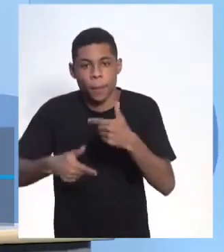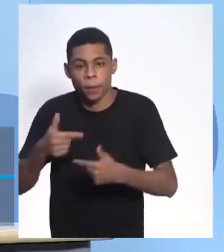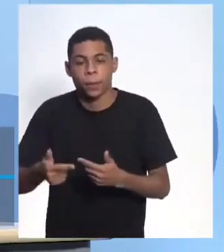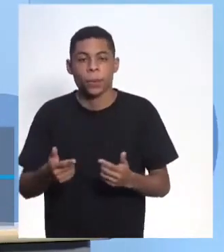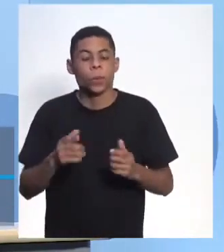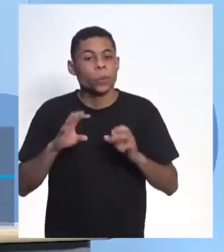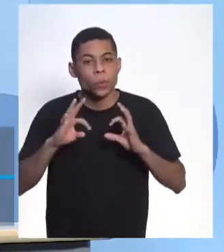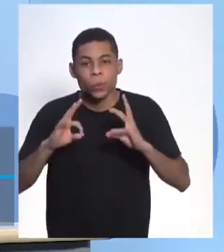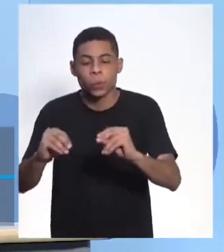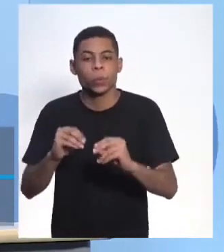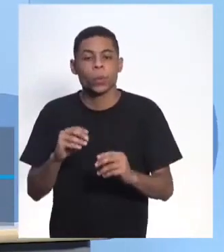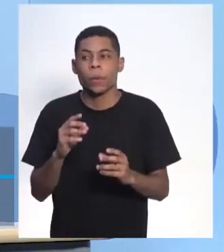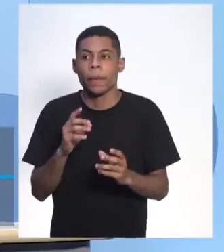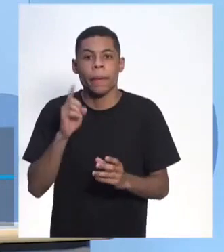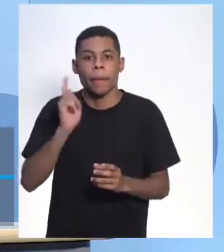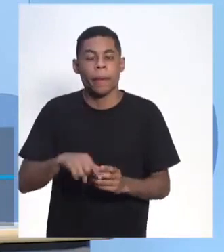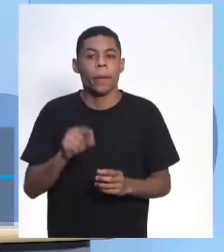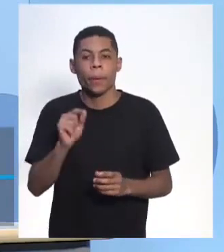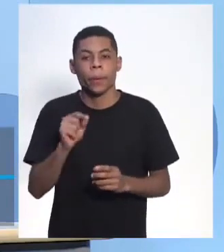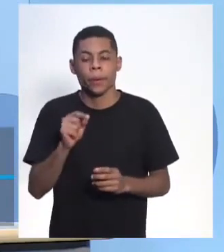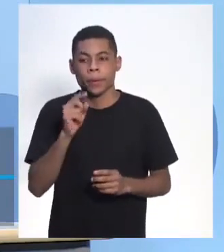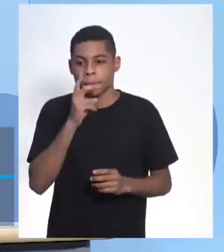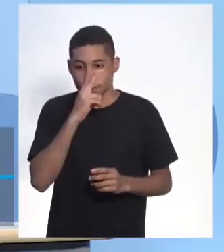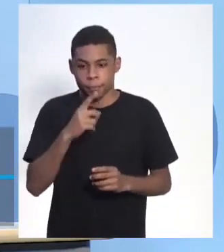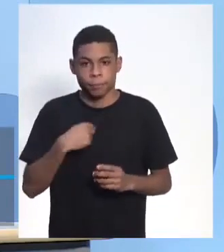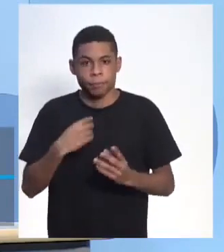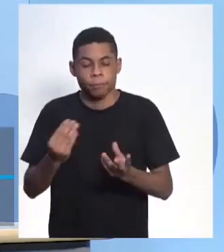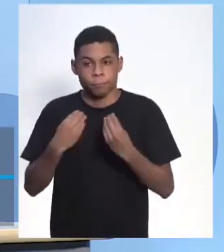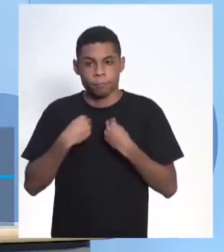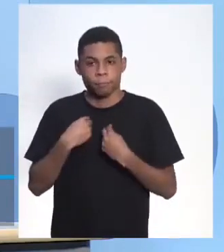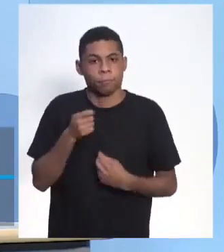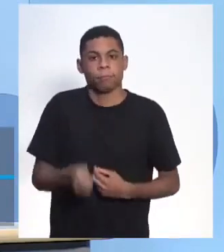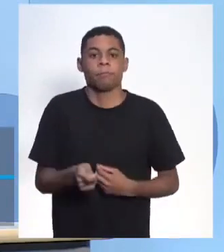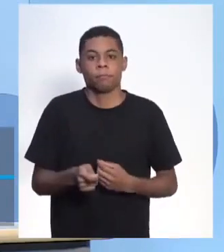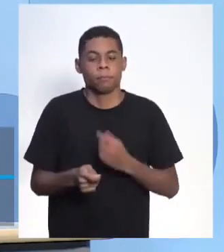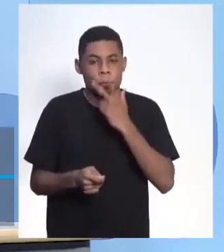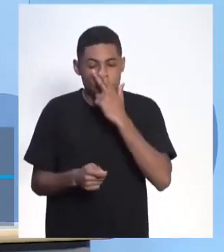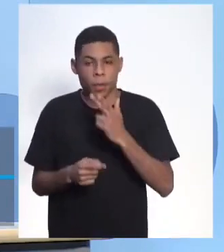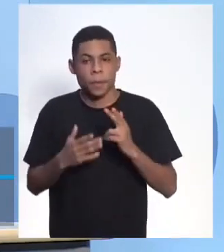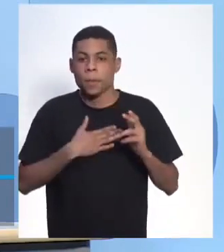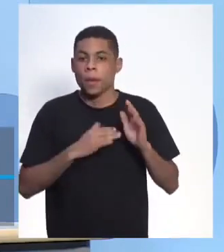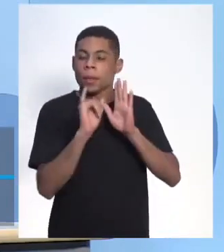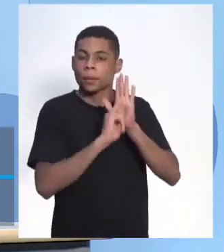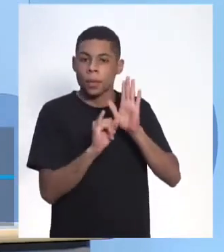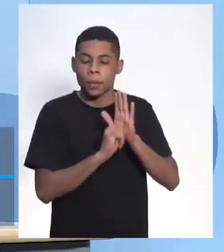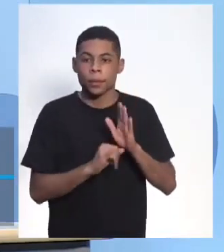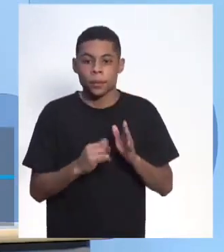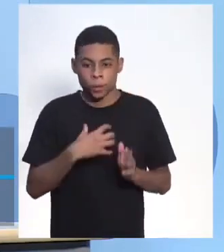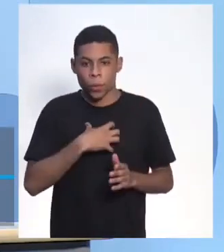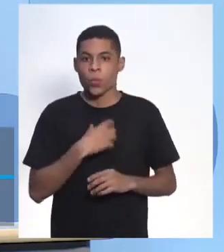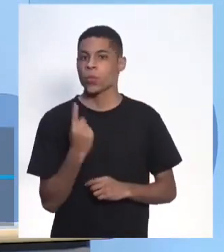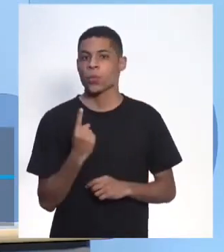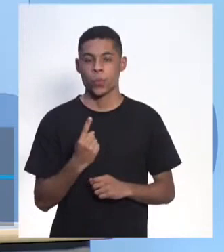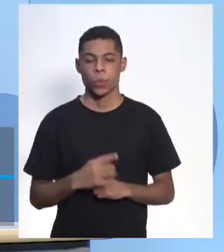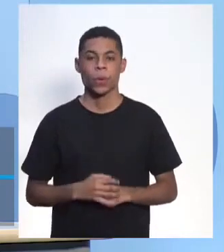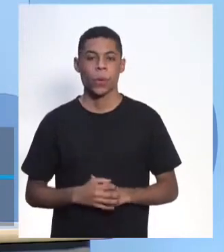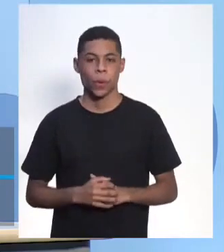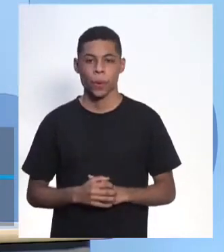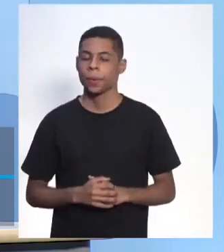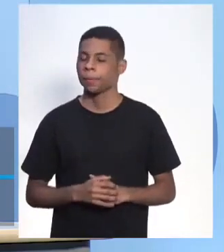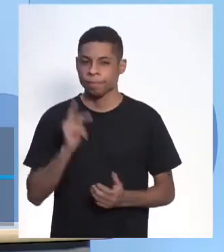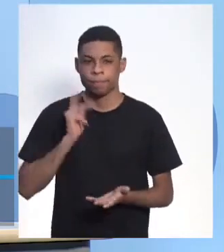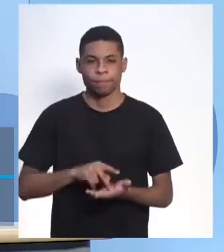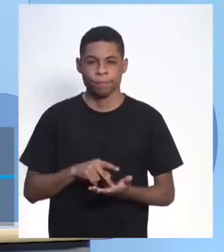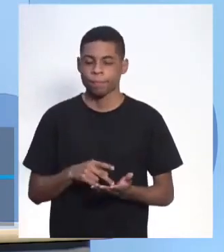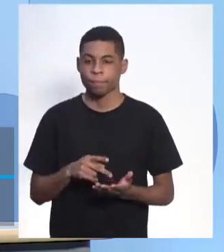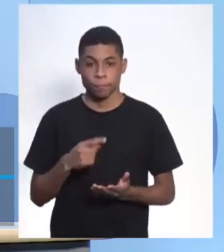trabalhador, tudo isso vai me comprometendo no sentido de compor a minha identidade de uma maneira única. Né? Então, sem sombra de